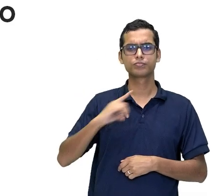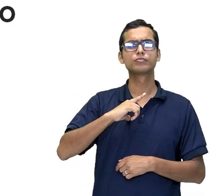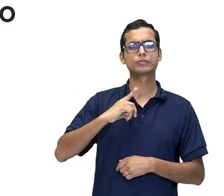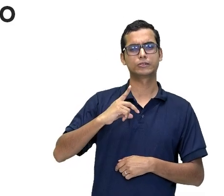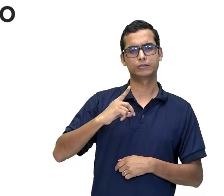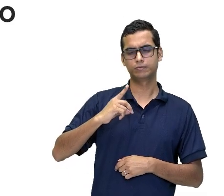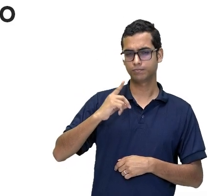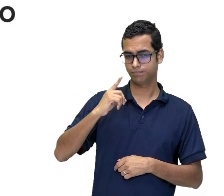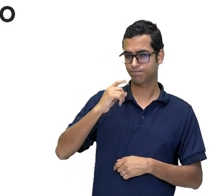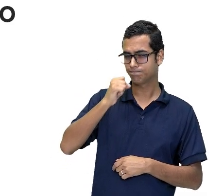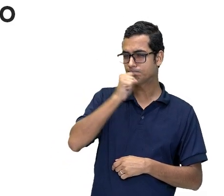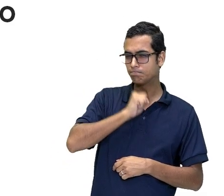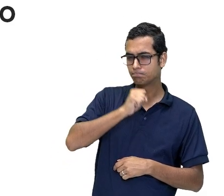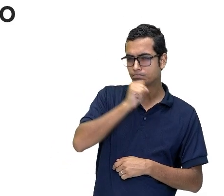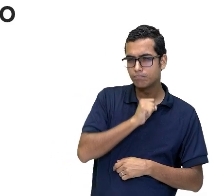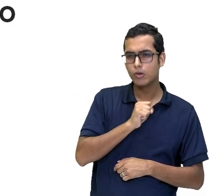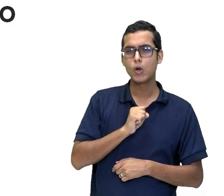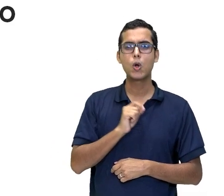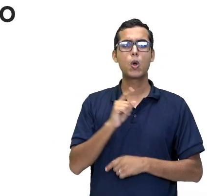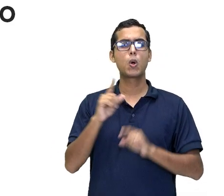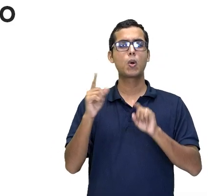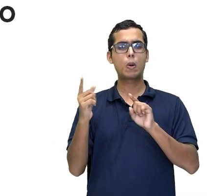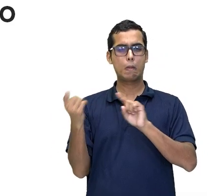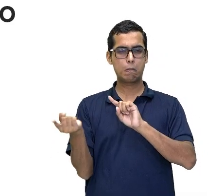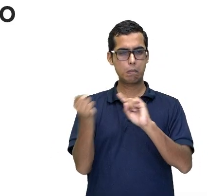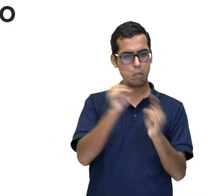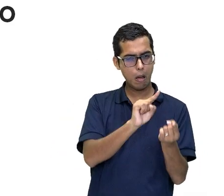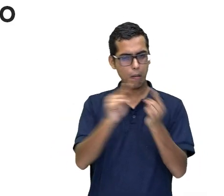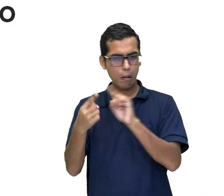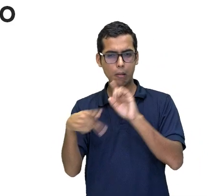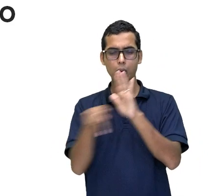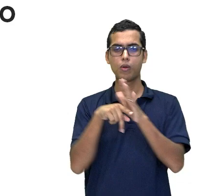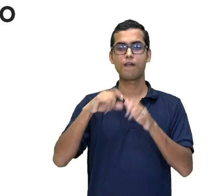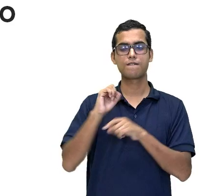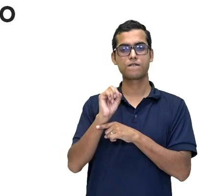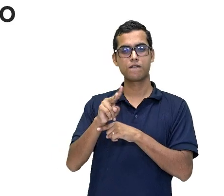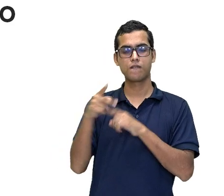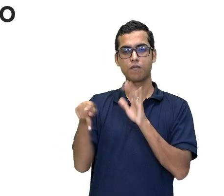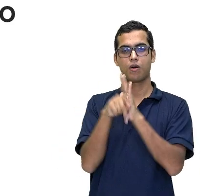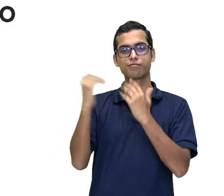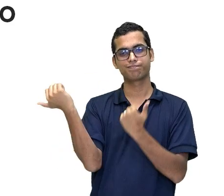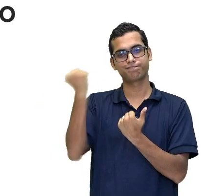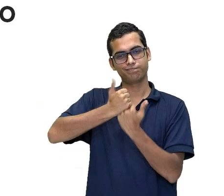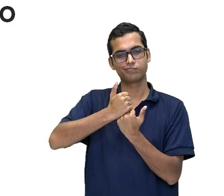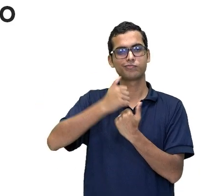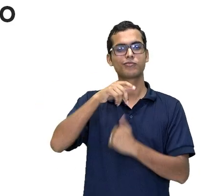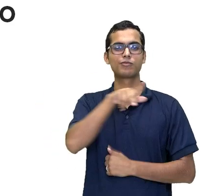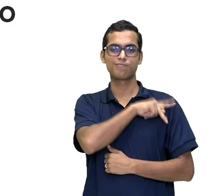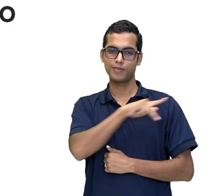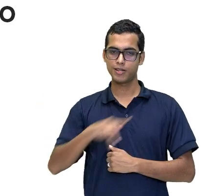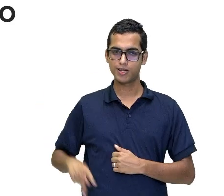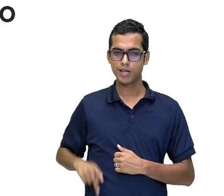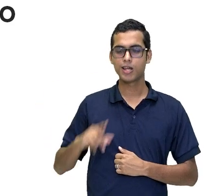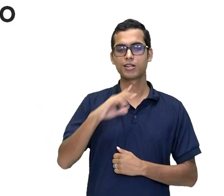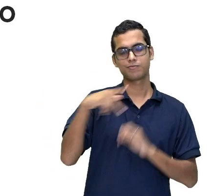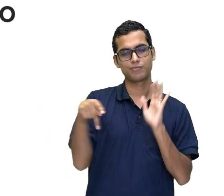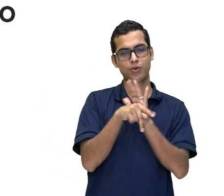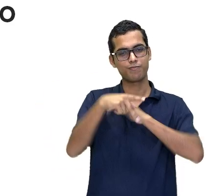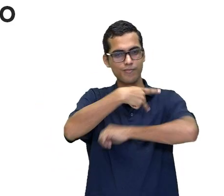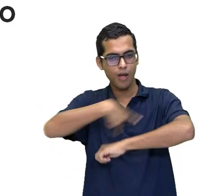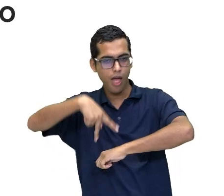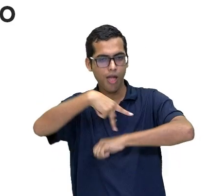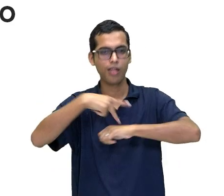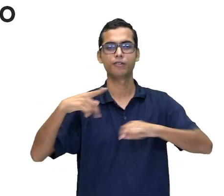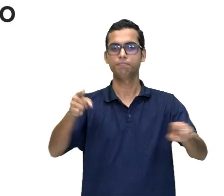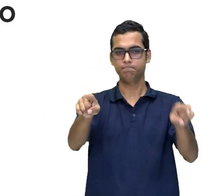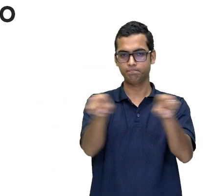procedimento consistia na alternância no cargo de presidente da República entre as oligarquias dos dois